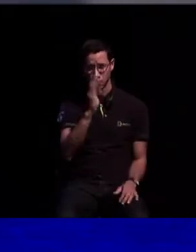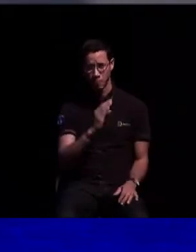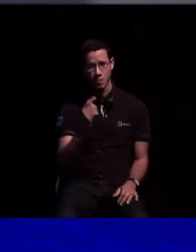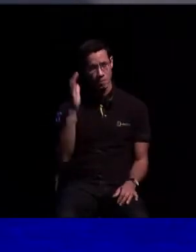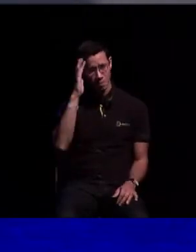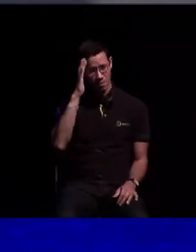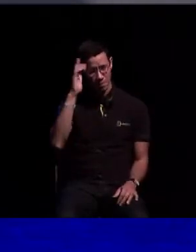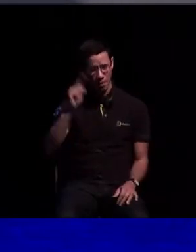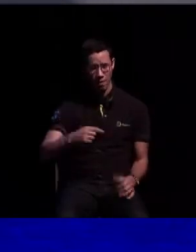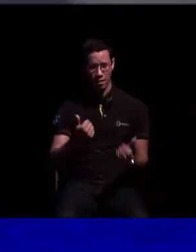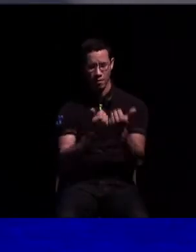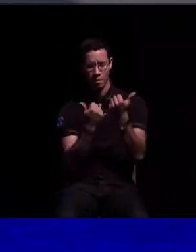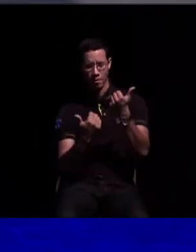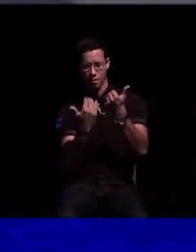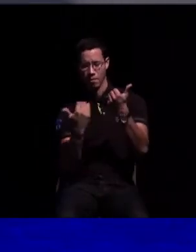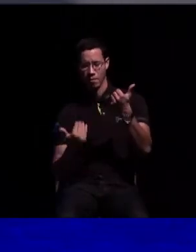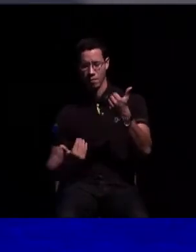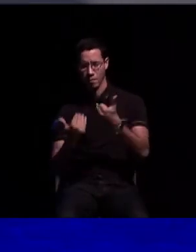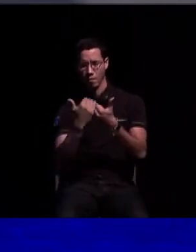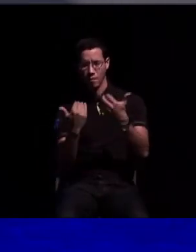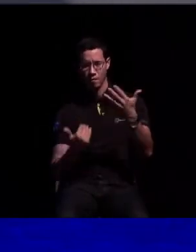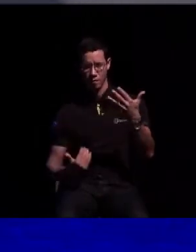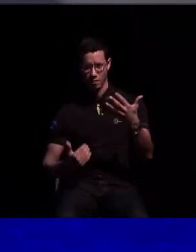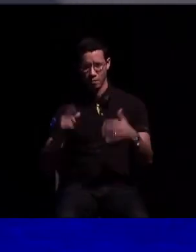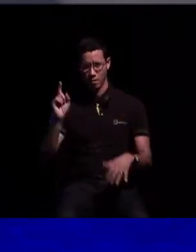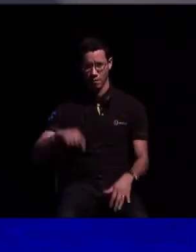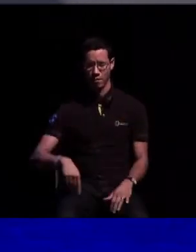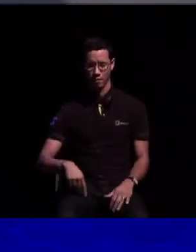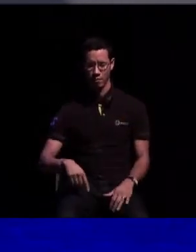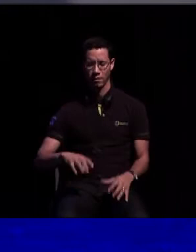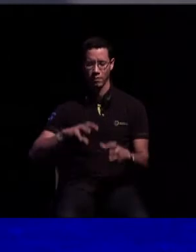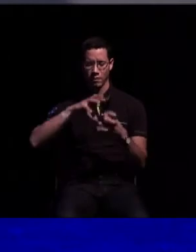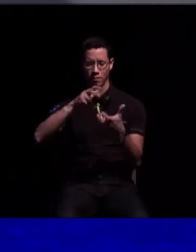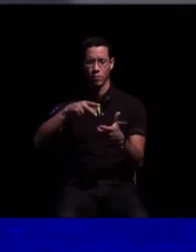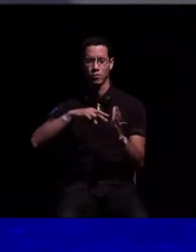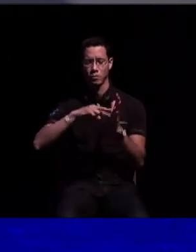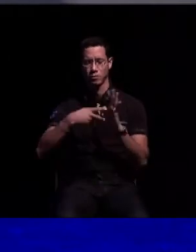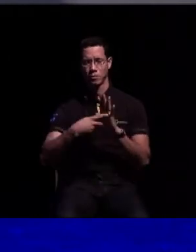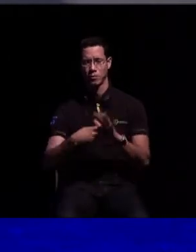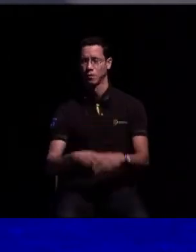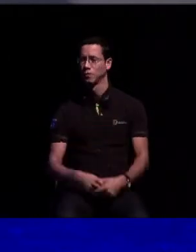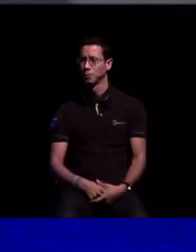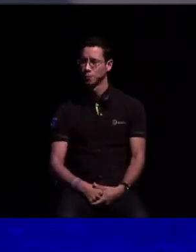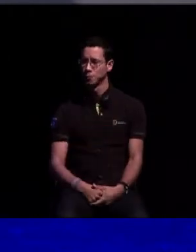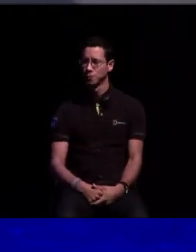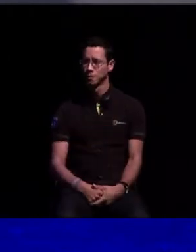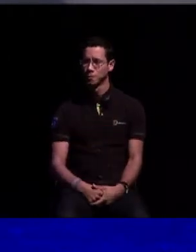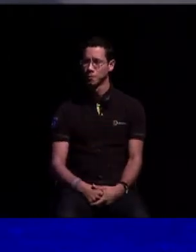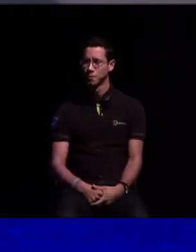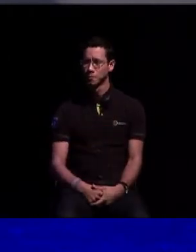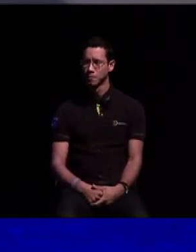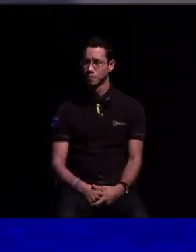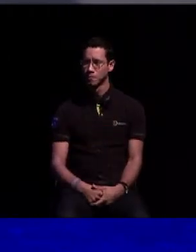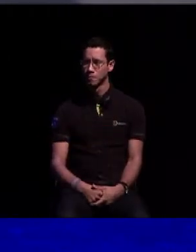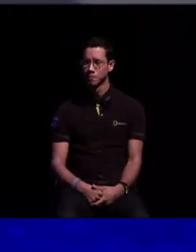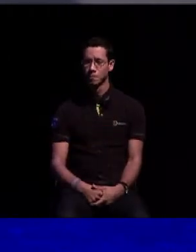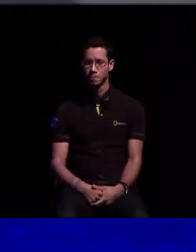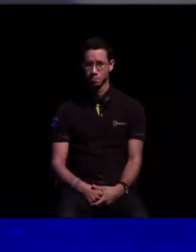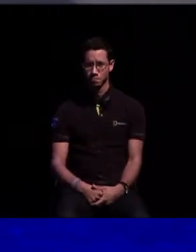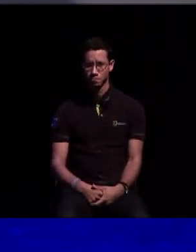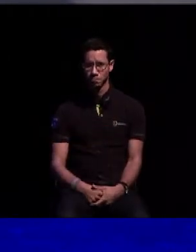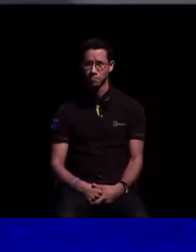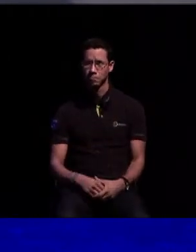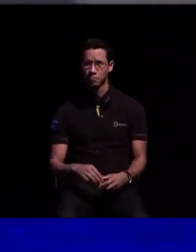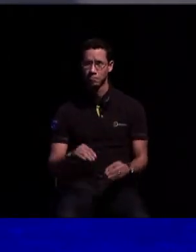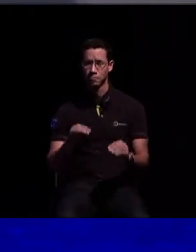categoria. Né? Esse é o mundo simbólico que nos habita, que vai montar as nossas